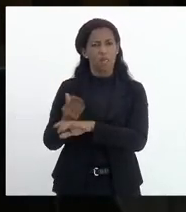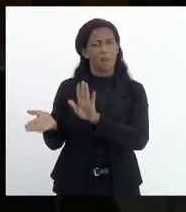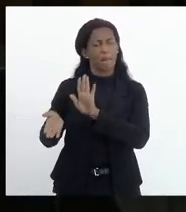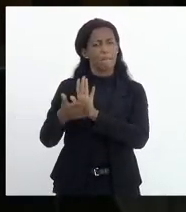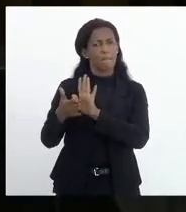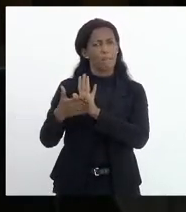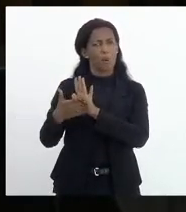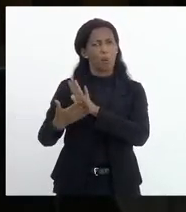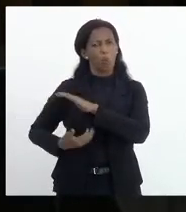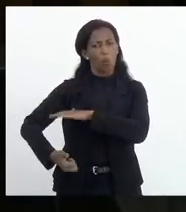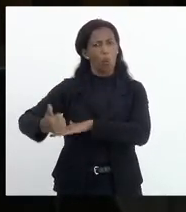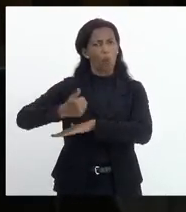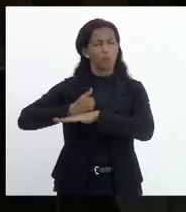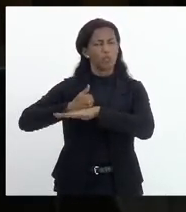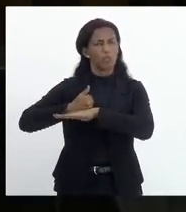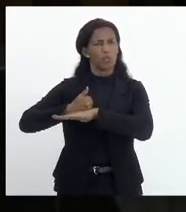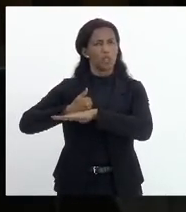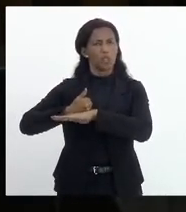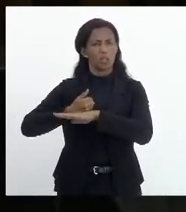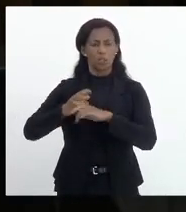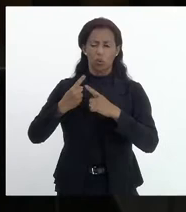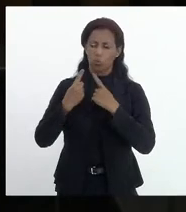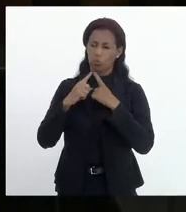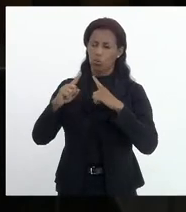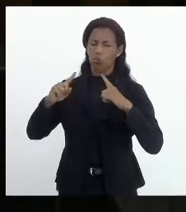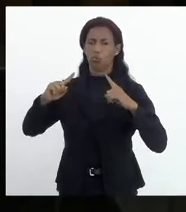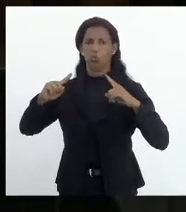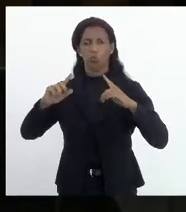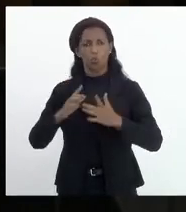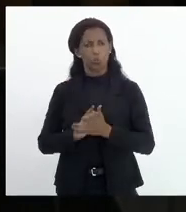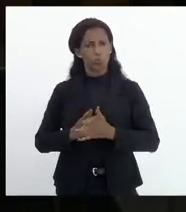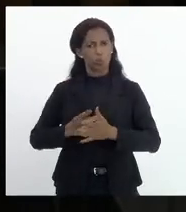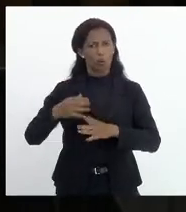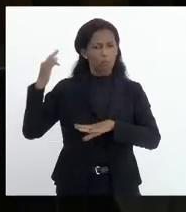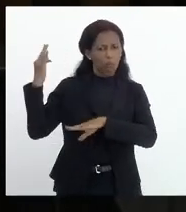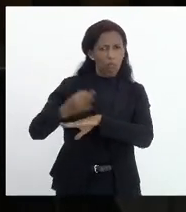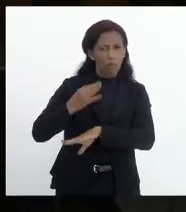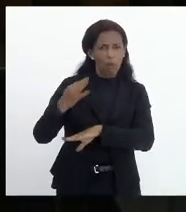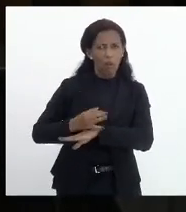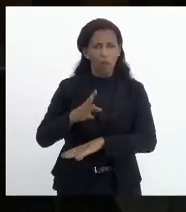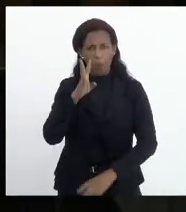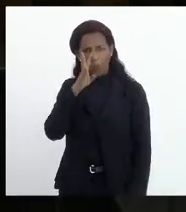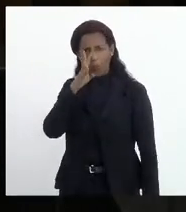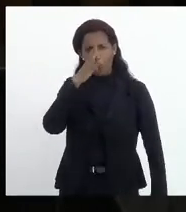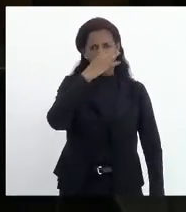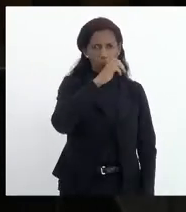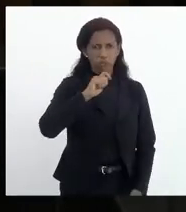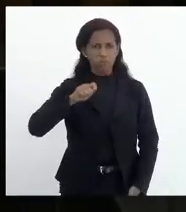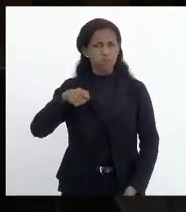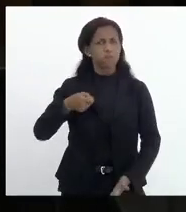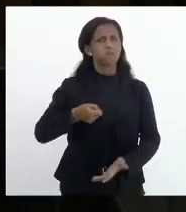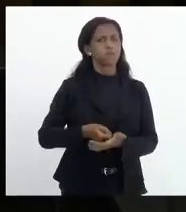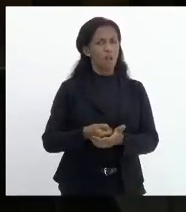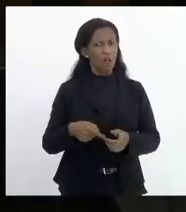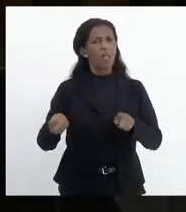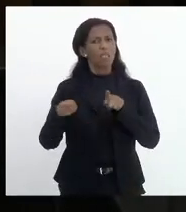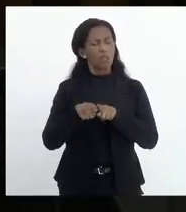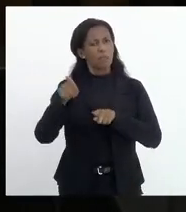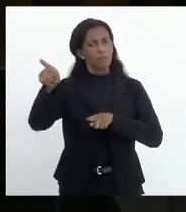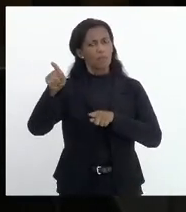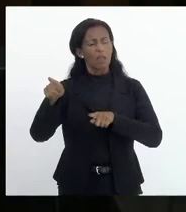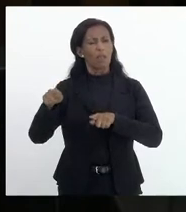se resistir no discurso resistir indo também fazer